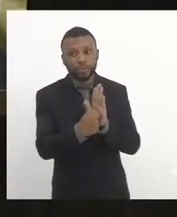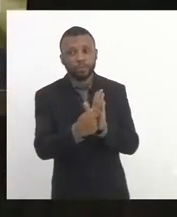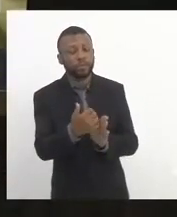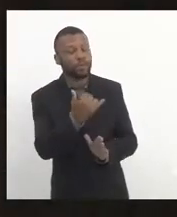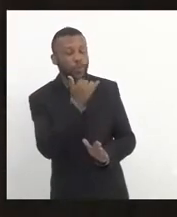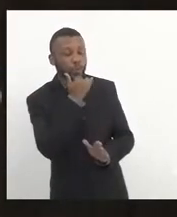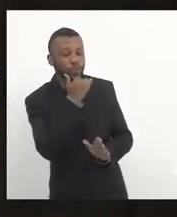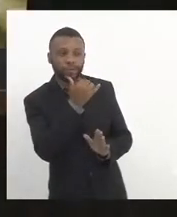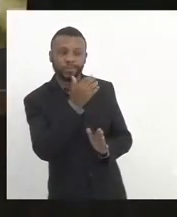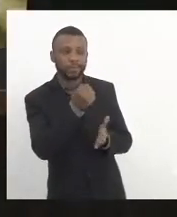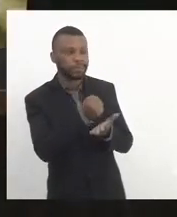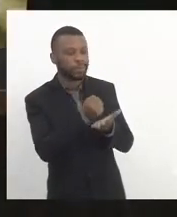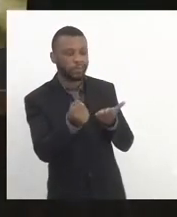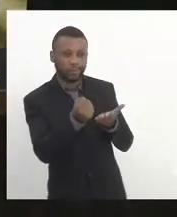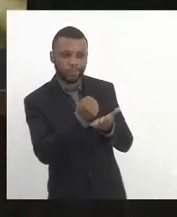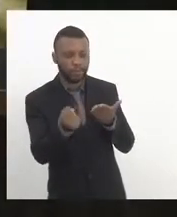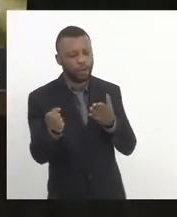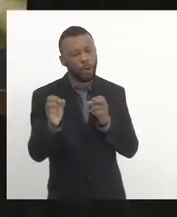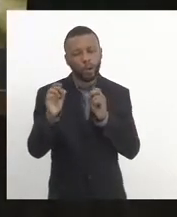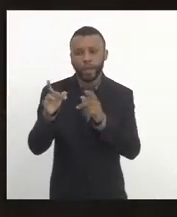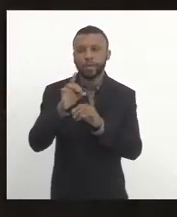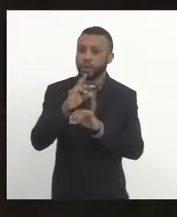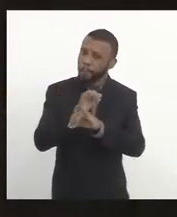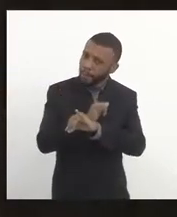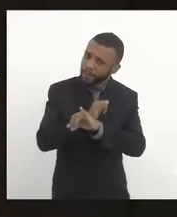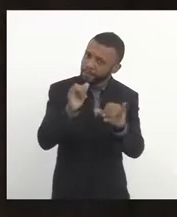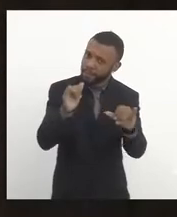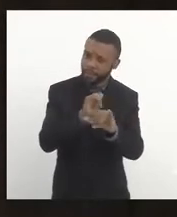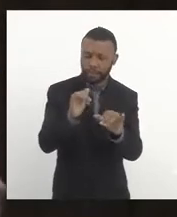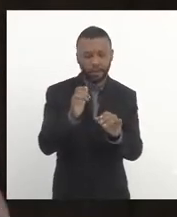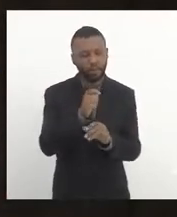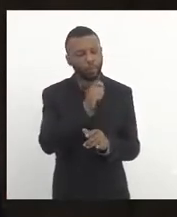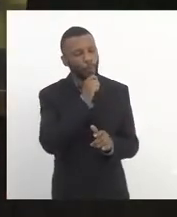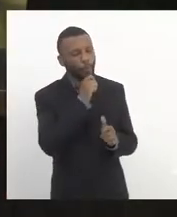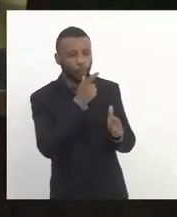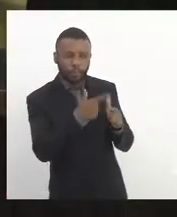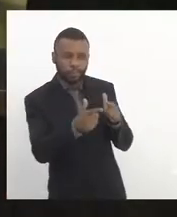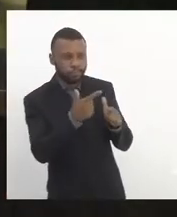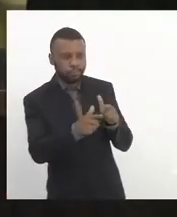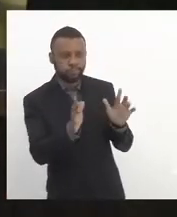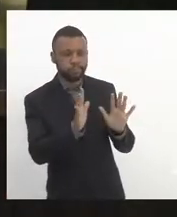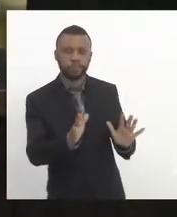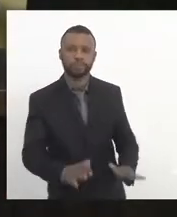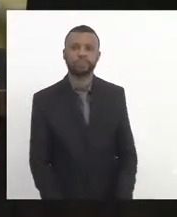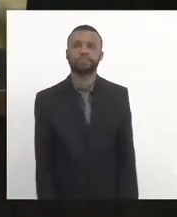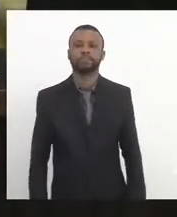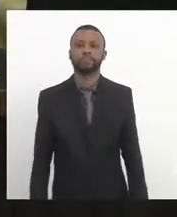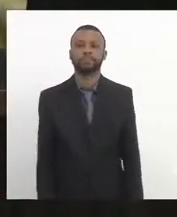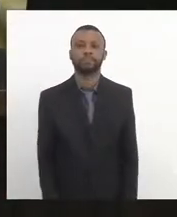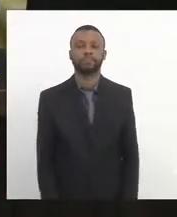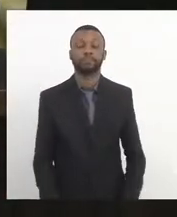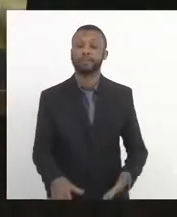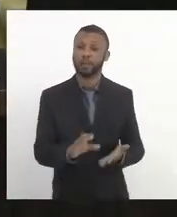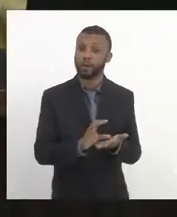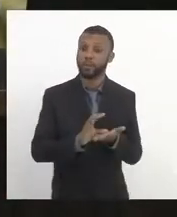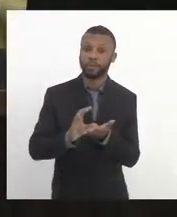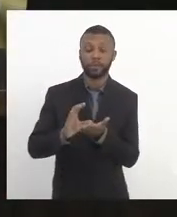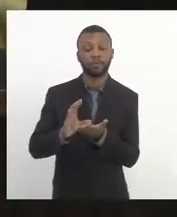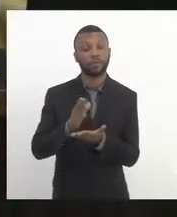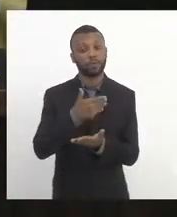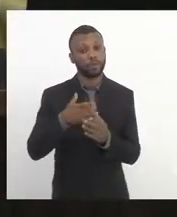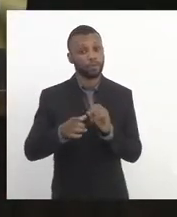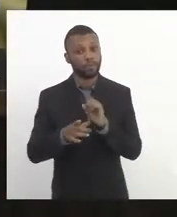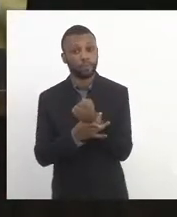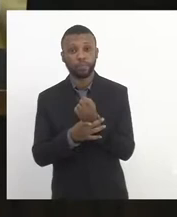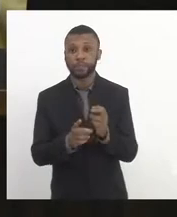já... Matéria vencida? Então era só para dizer a Vossa Excelência. Tranquilo. Sem problema. Ok. Pela Comissão de Segurança Pública e Assuntos de Polícia,